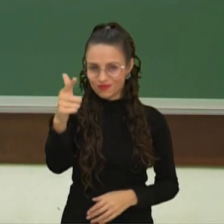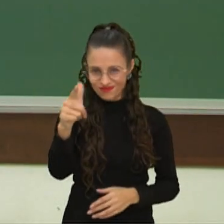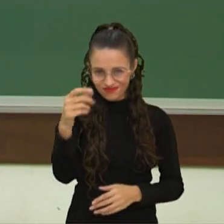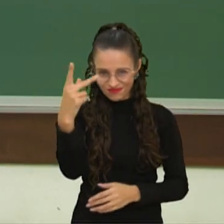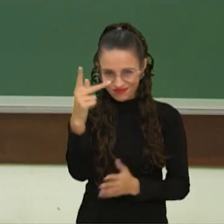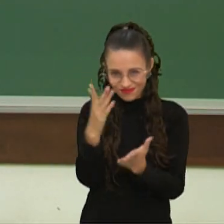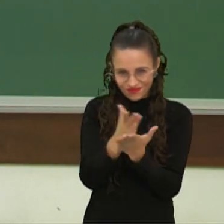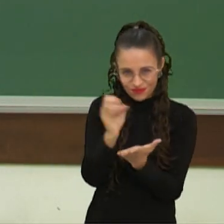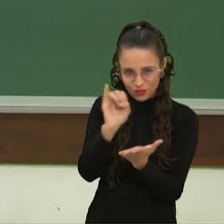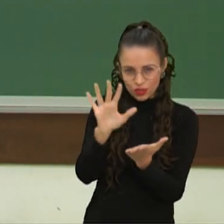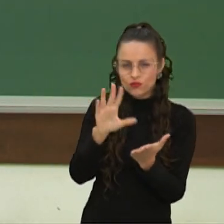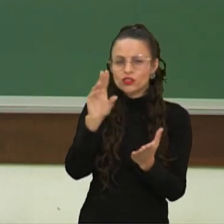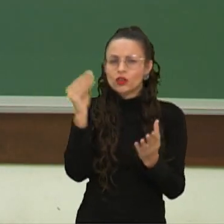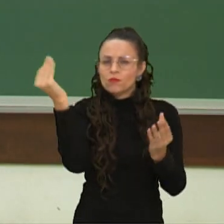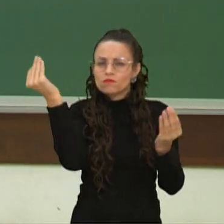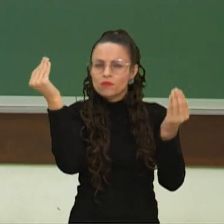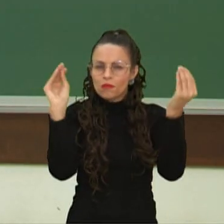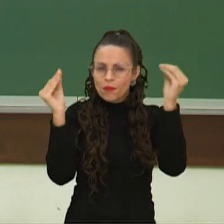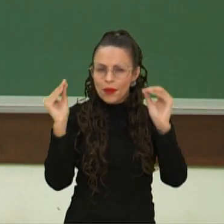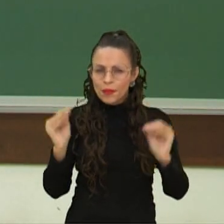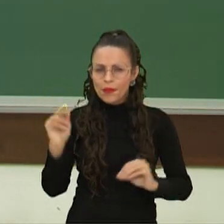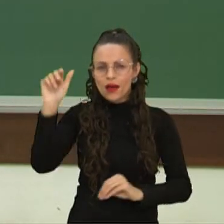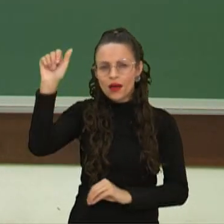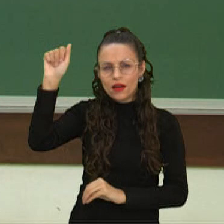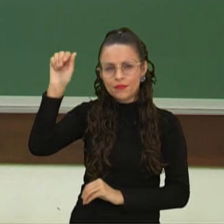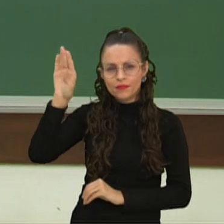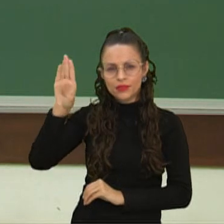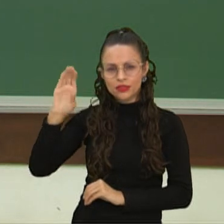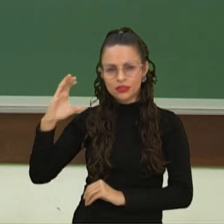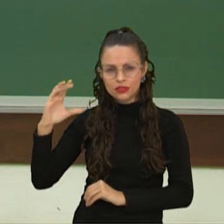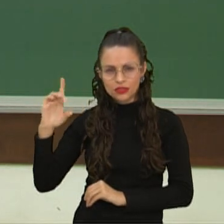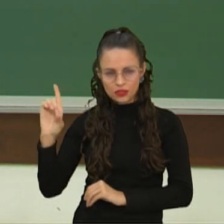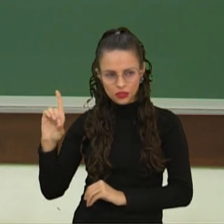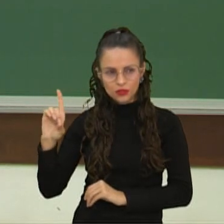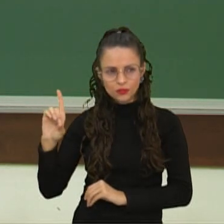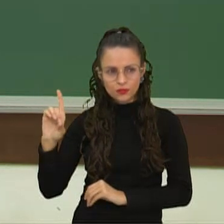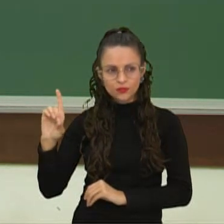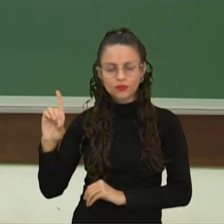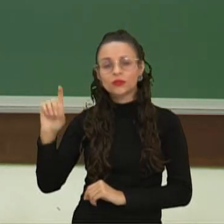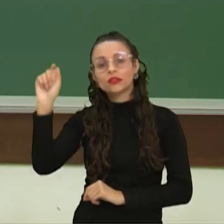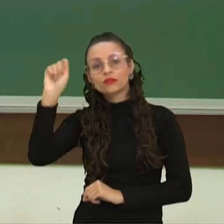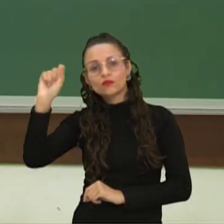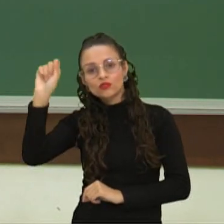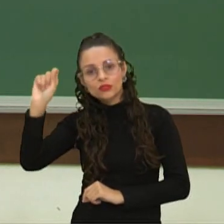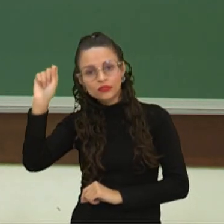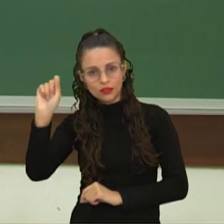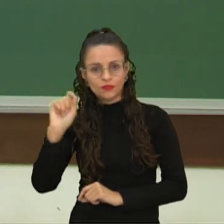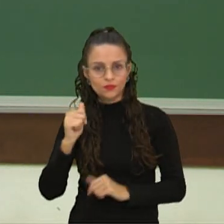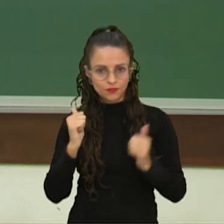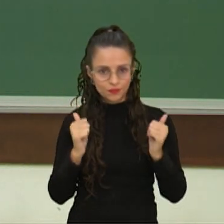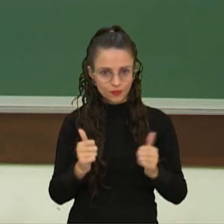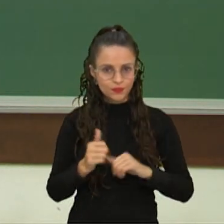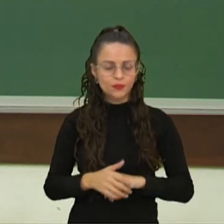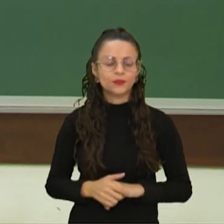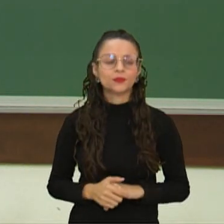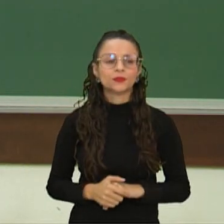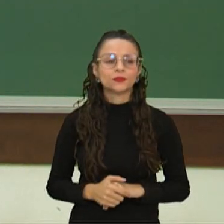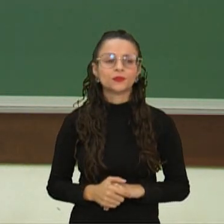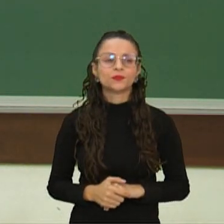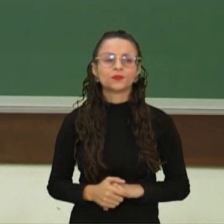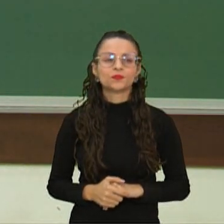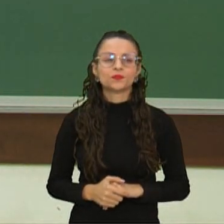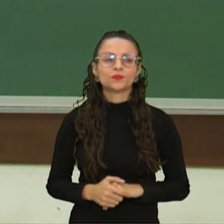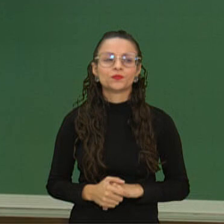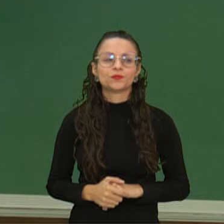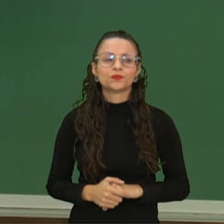pode colocar A, B, C, D e E aí no caderno de vocês e daí você pode escrever, não tem problema, tá bom? Então aqui nós